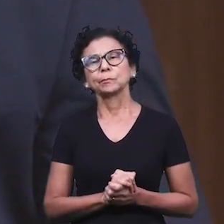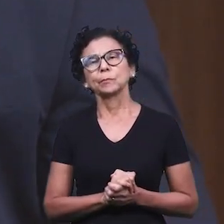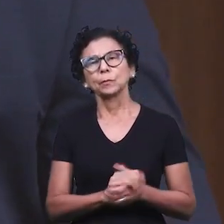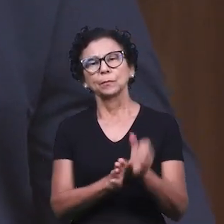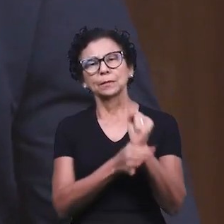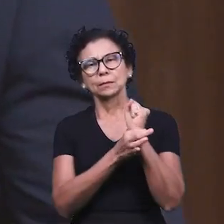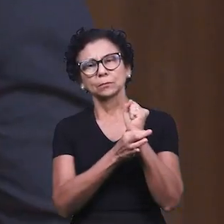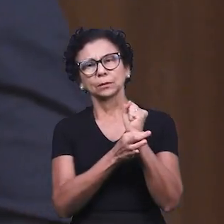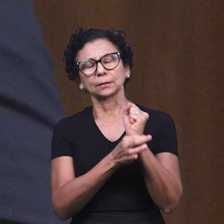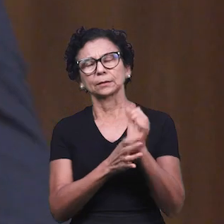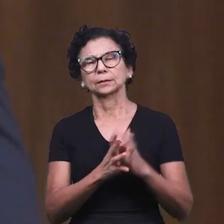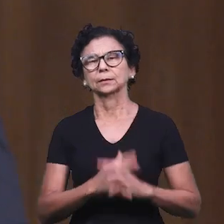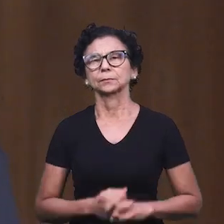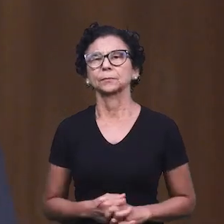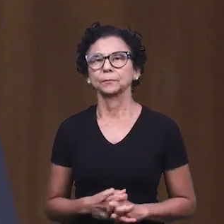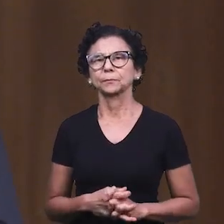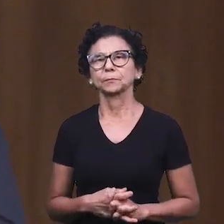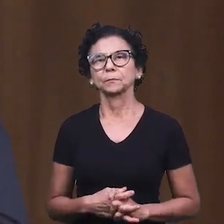sentido financeiro.